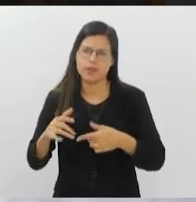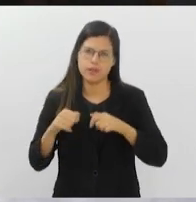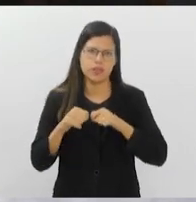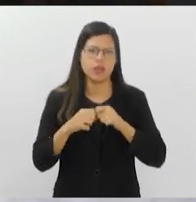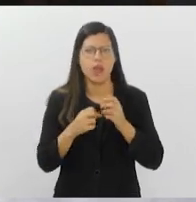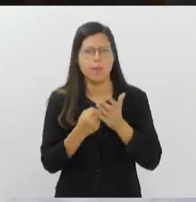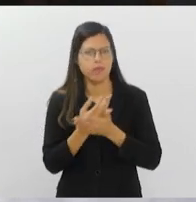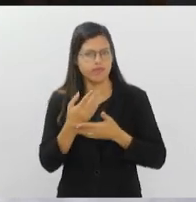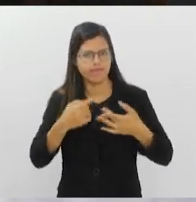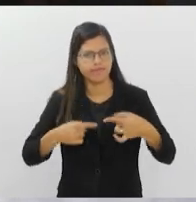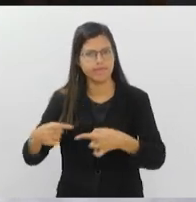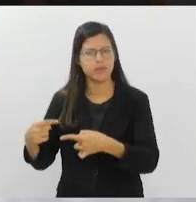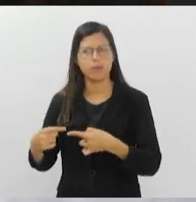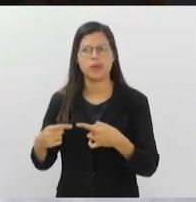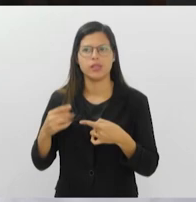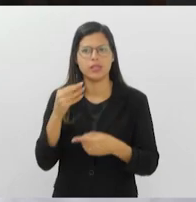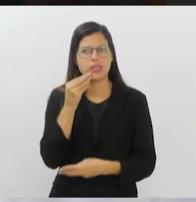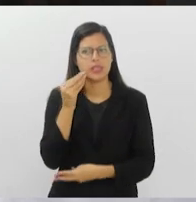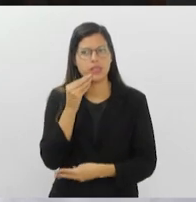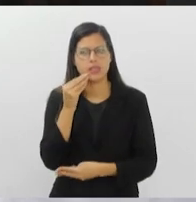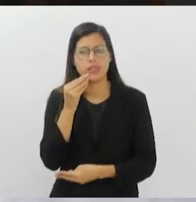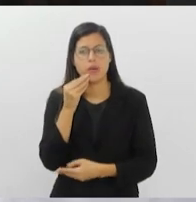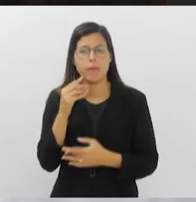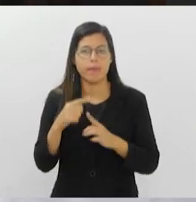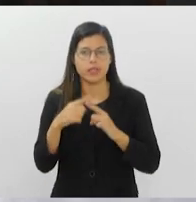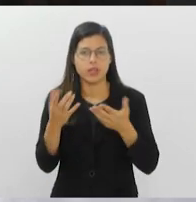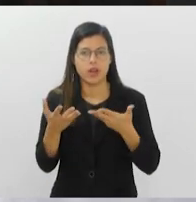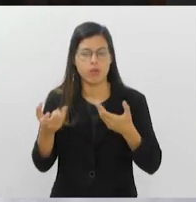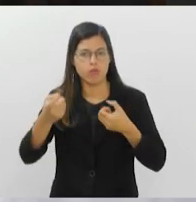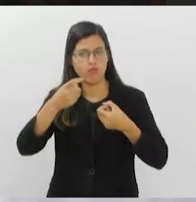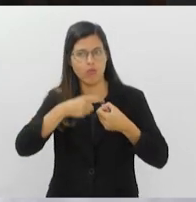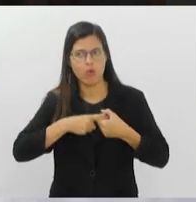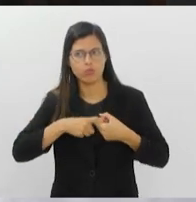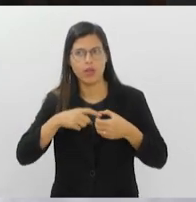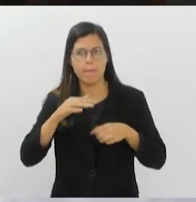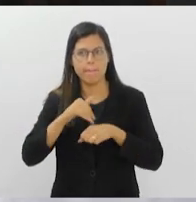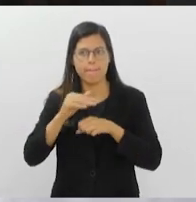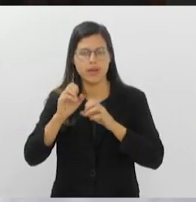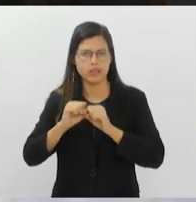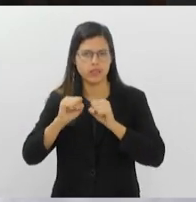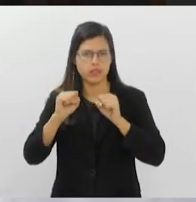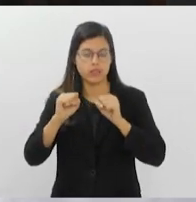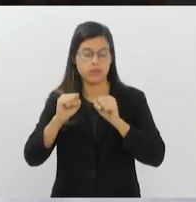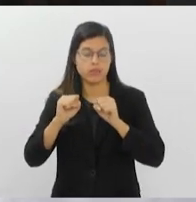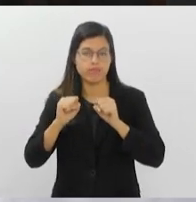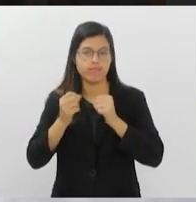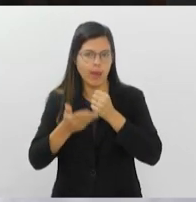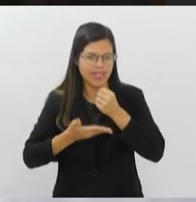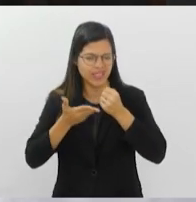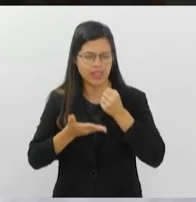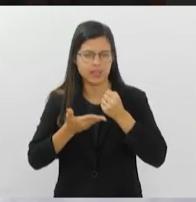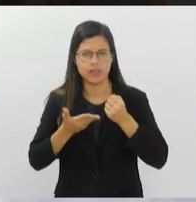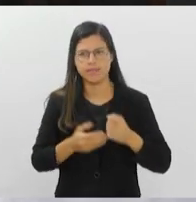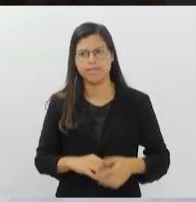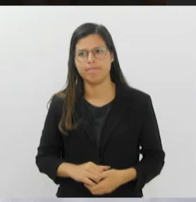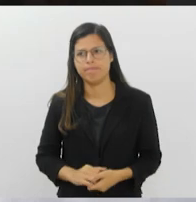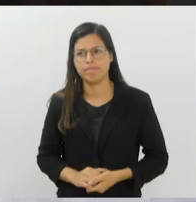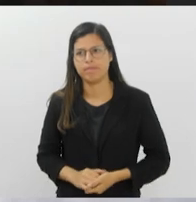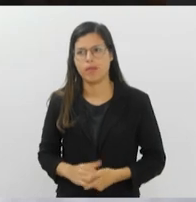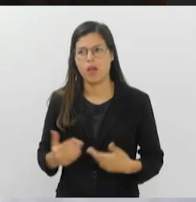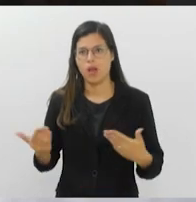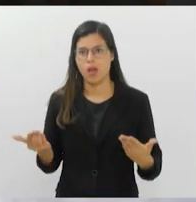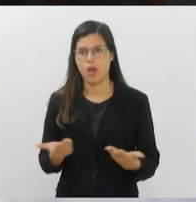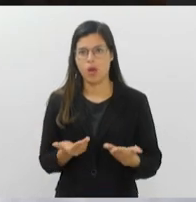já tentamos contribuir, mas a gente quer retomar de uma forma mais sistemática para tentar avançar nesse momento. E